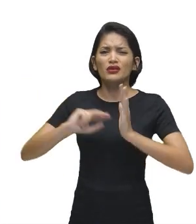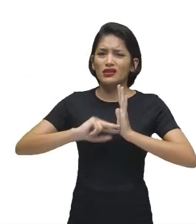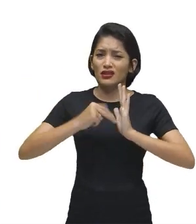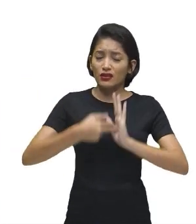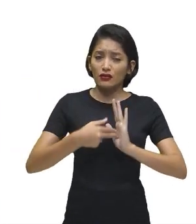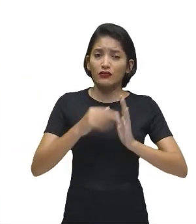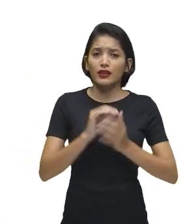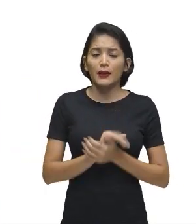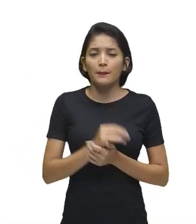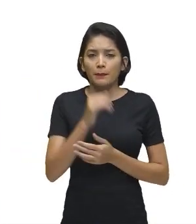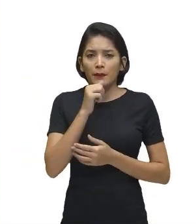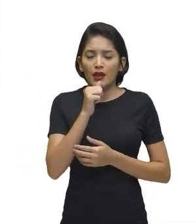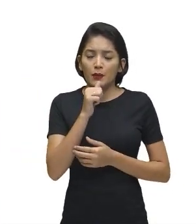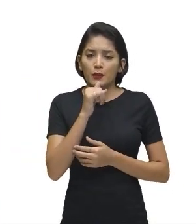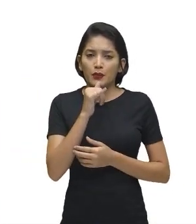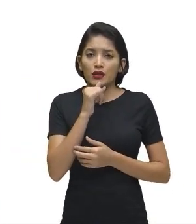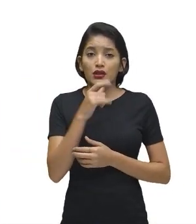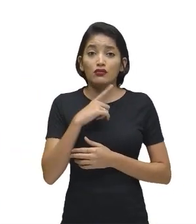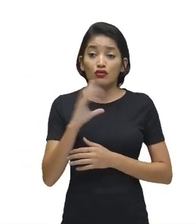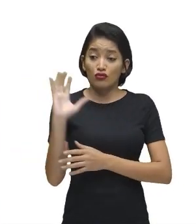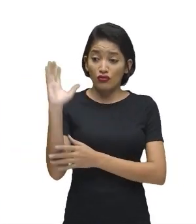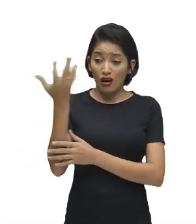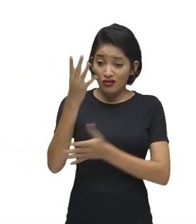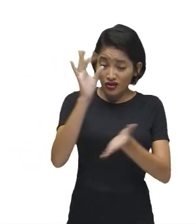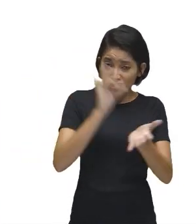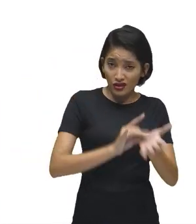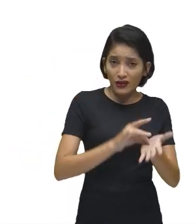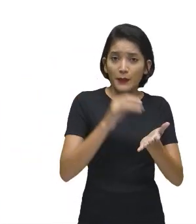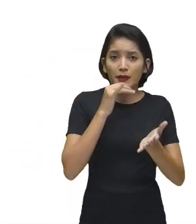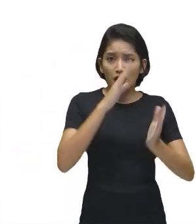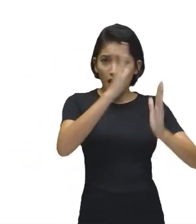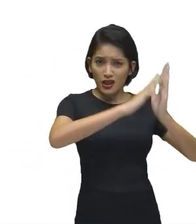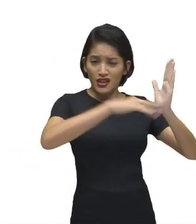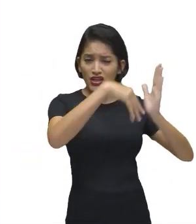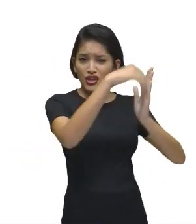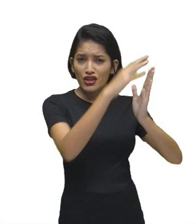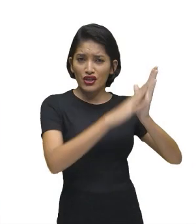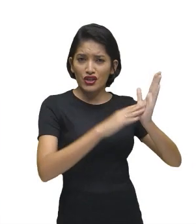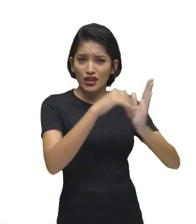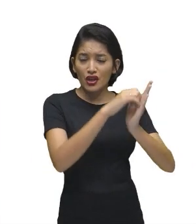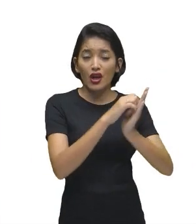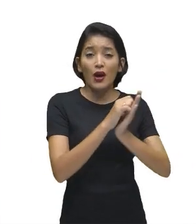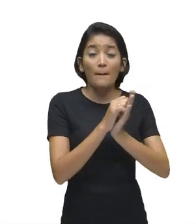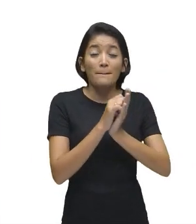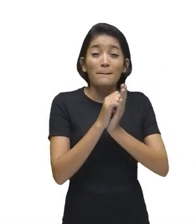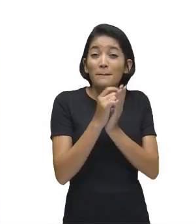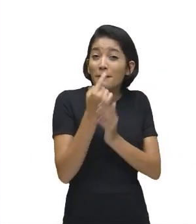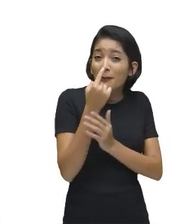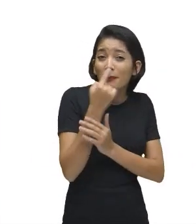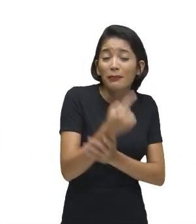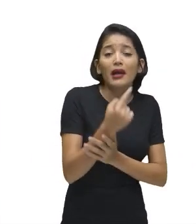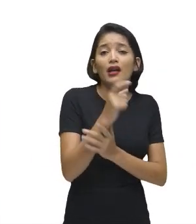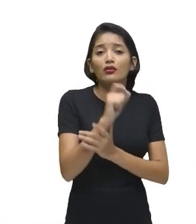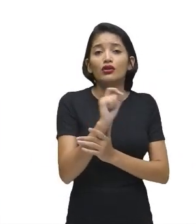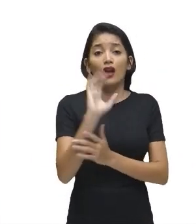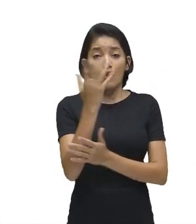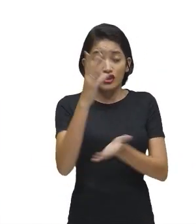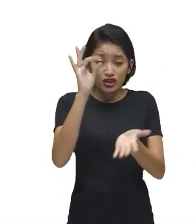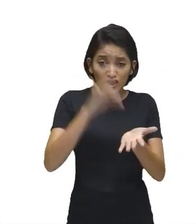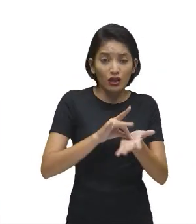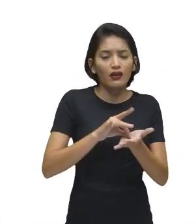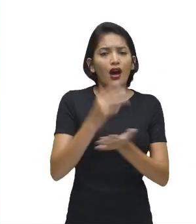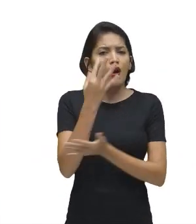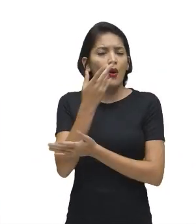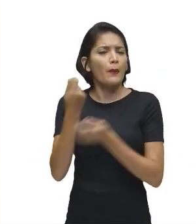obras acadêmicas, tinha um realismo, onde os pintores retratavam o máximo possível da realidade, as cores tinham que